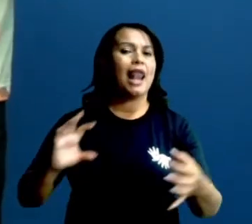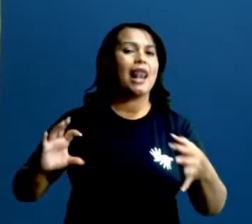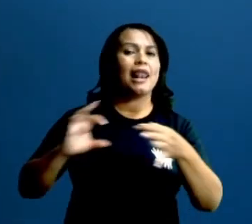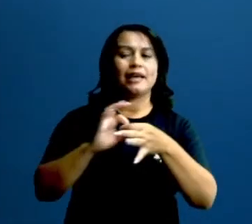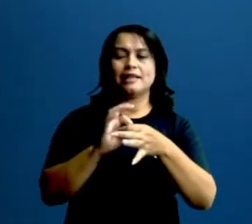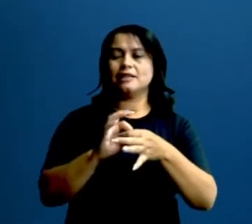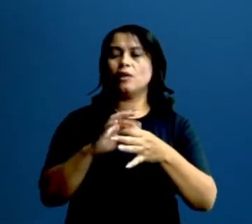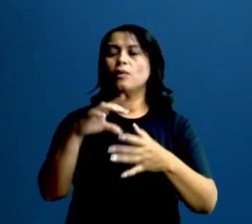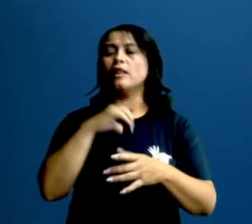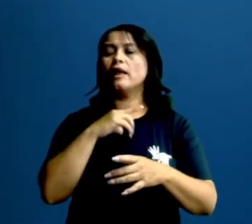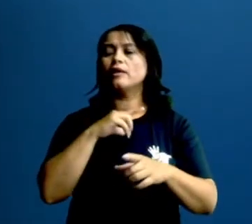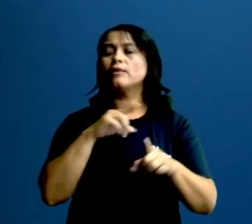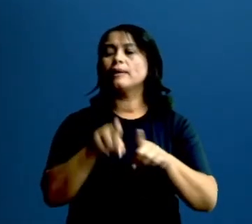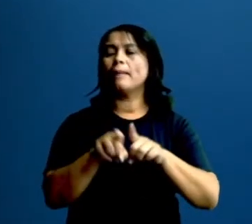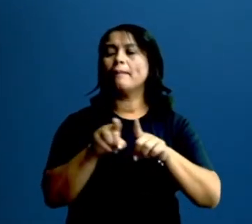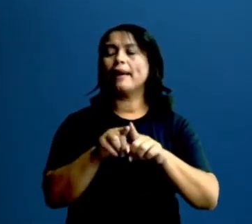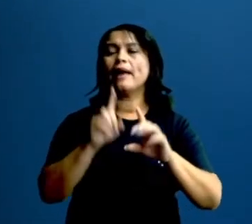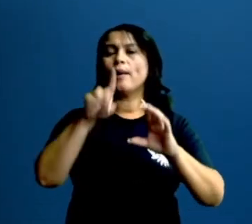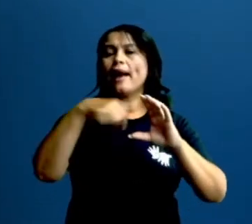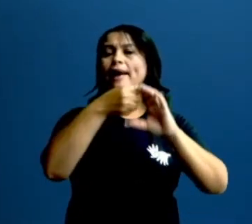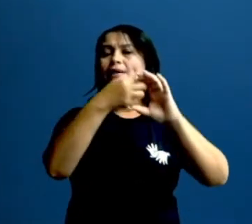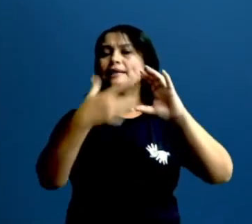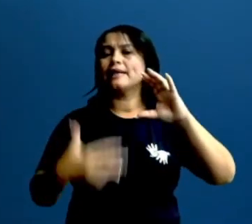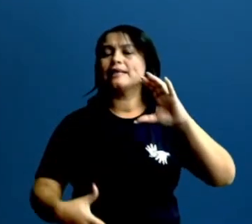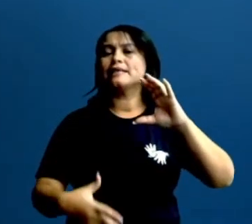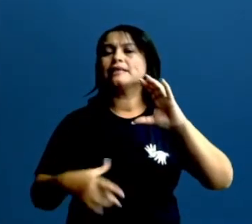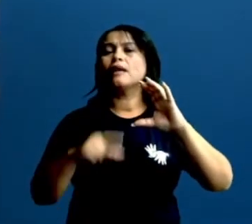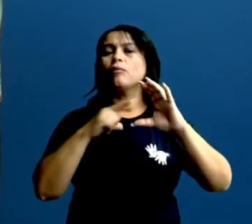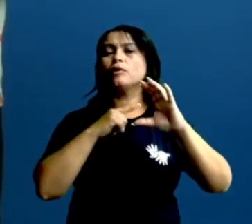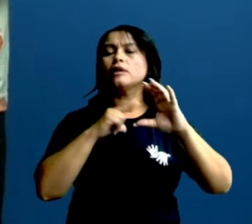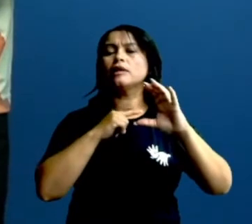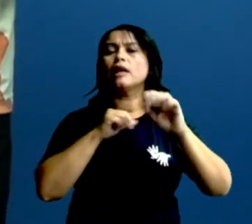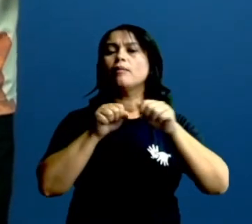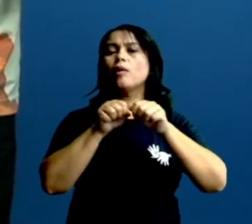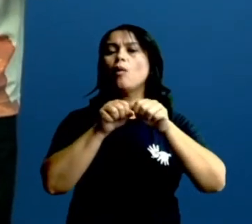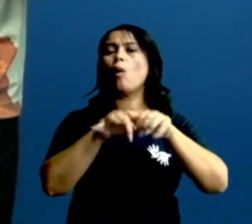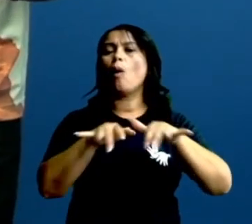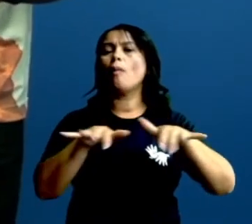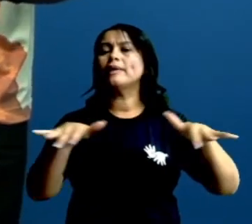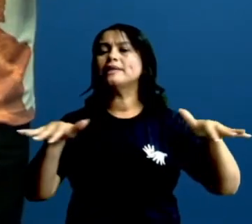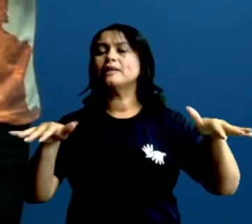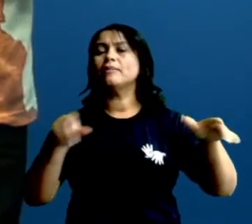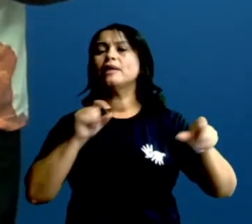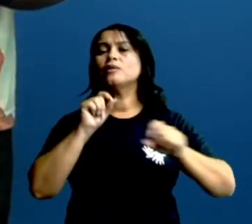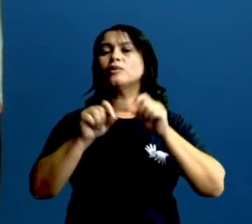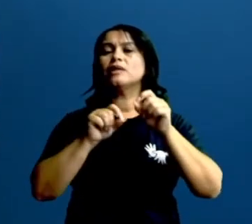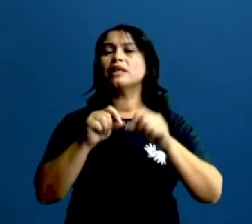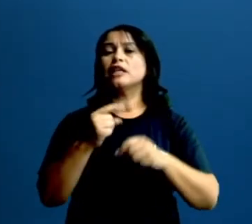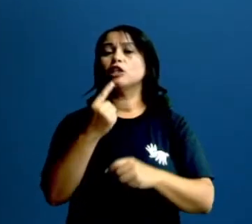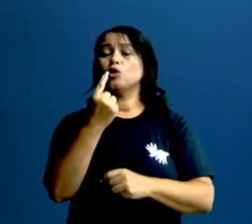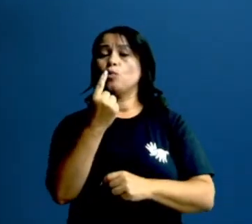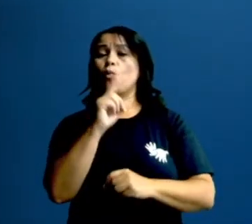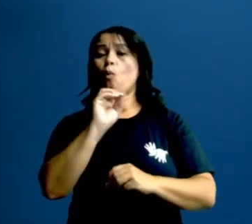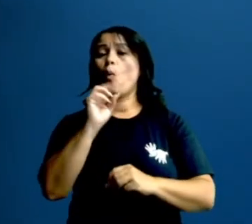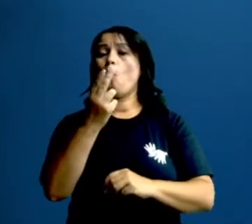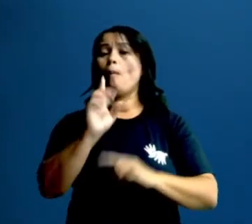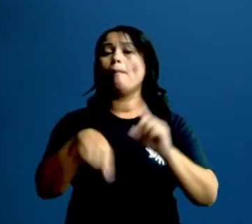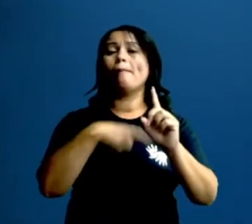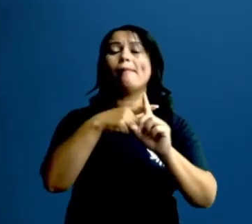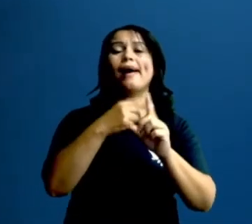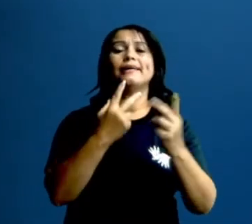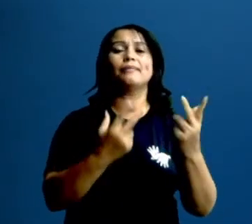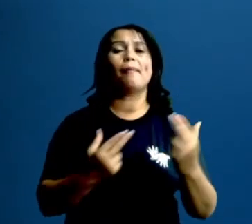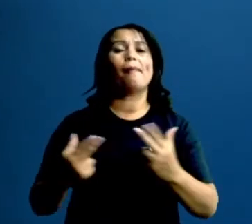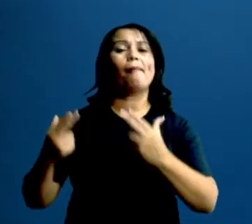seja, essa ligação, ela caracteriza-se pelo compartilhamento, tá certo? De um ou mais pares